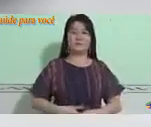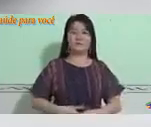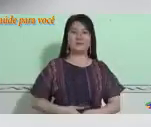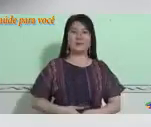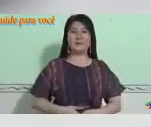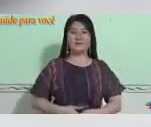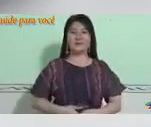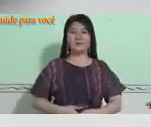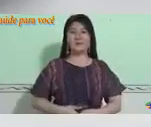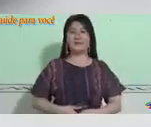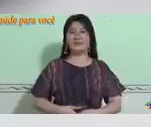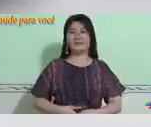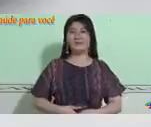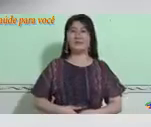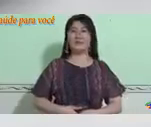DSNVOLVIMNTOLNTODOFETO, pré-eclâmpsia.